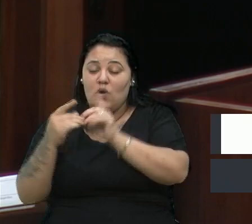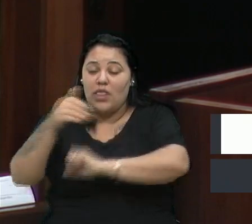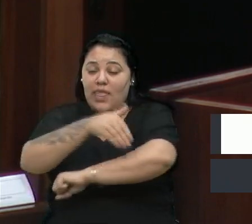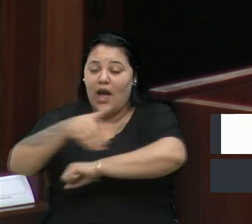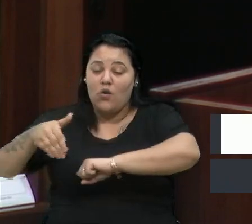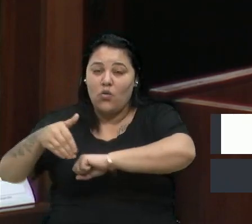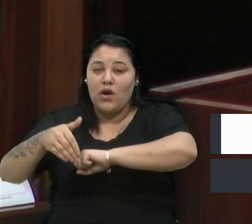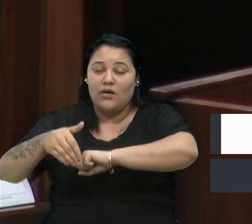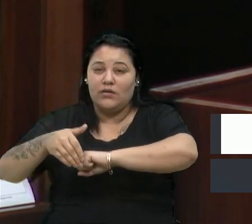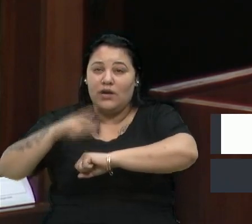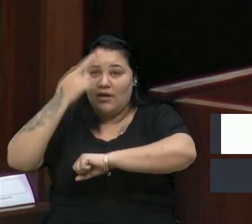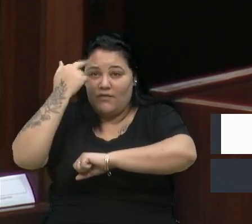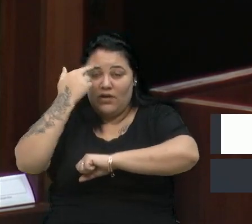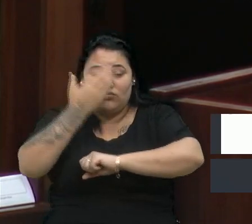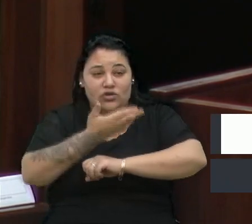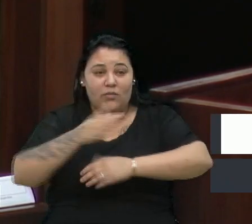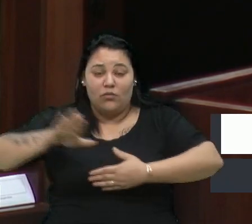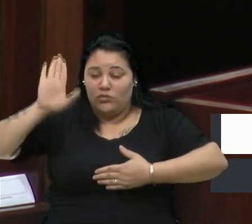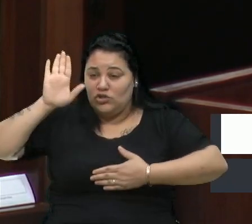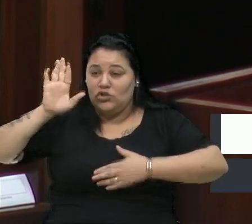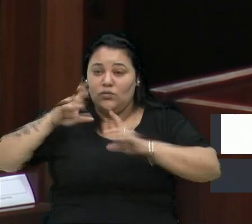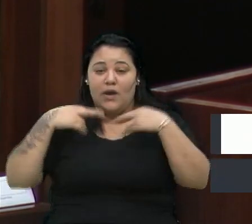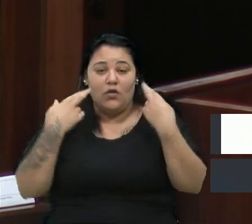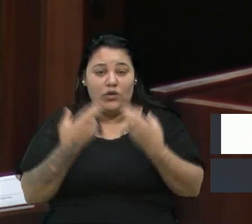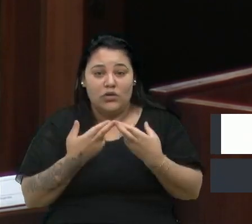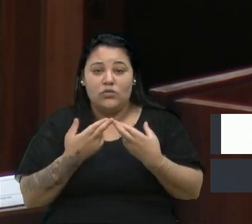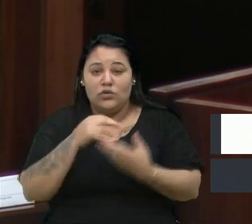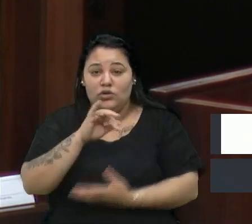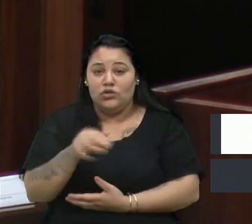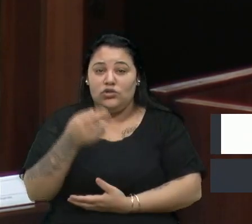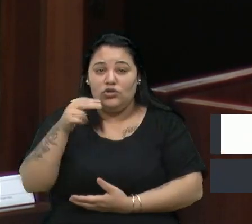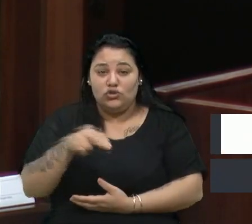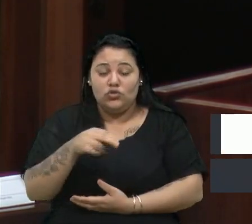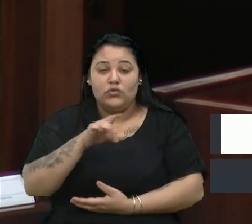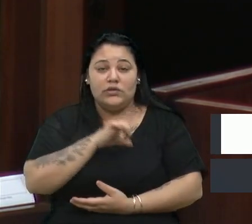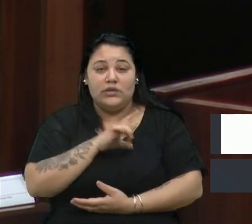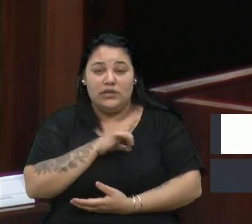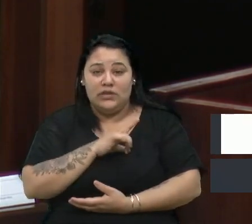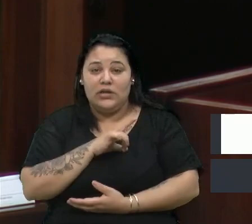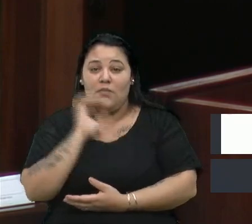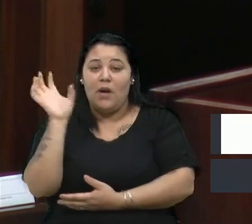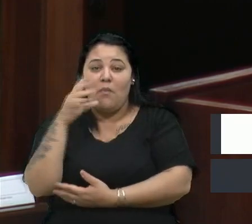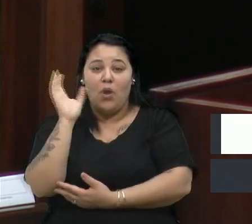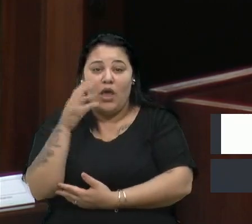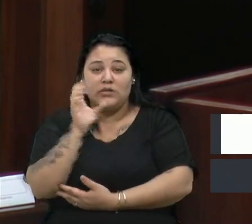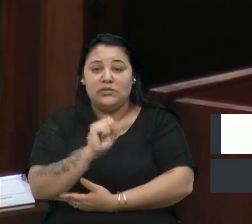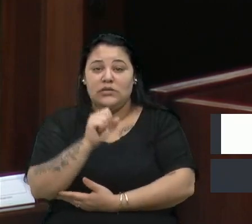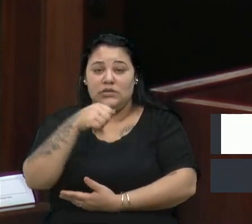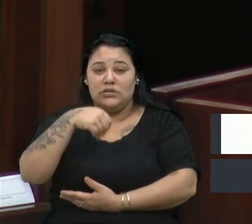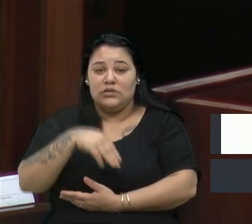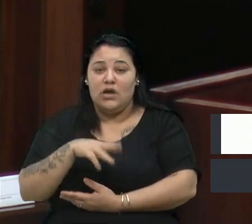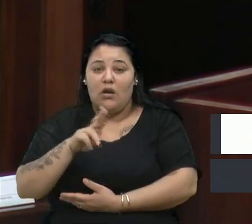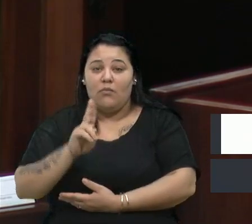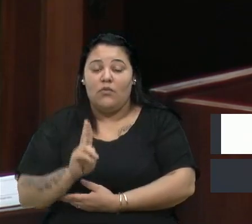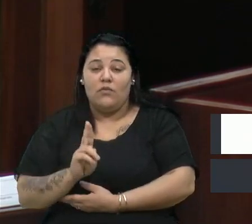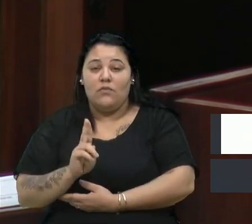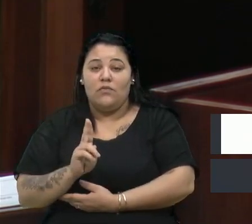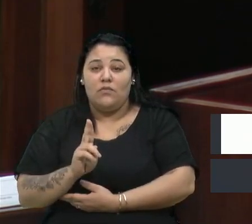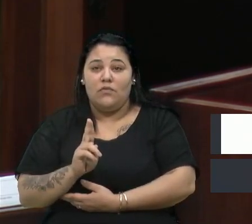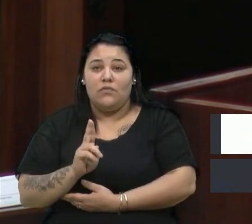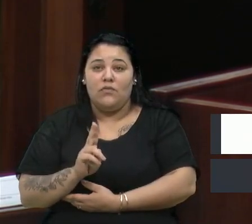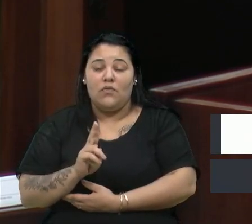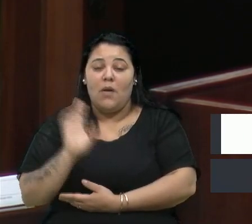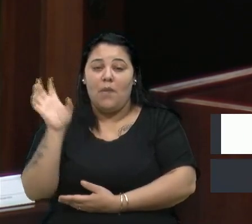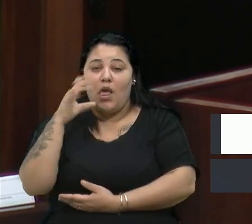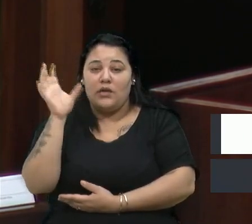na rua foi prometido numa reunião de que em junho teria uma ambulância do SAMU, não seria a ambulância